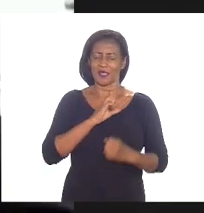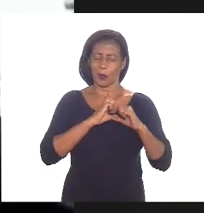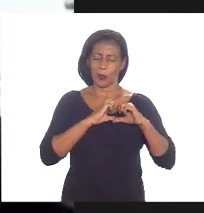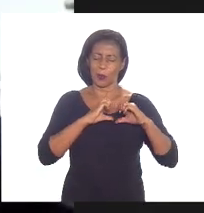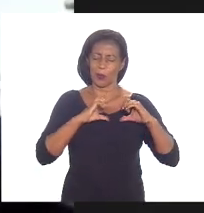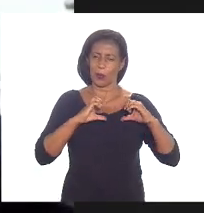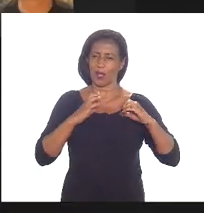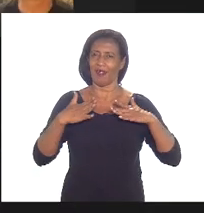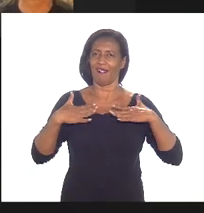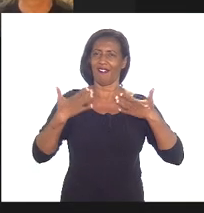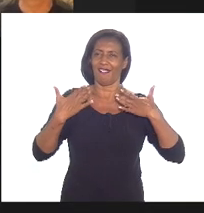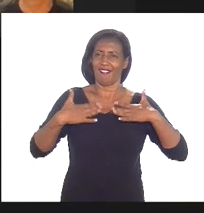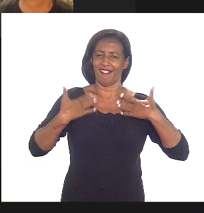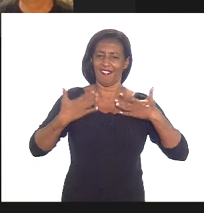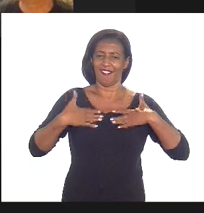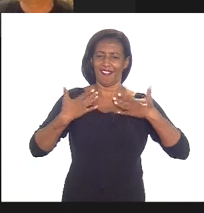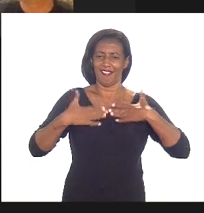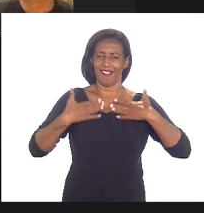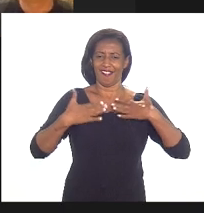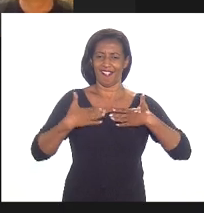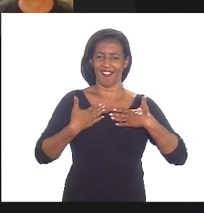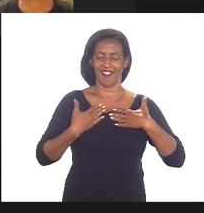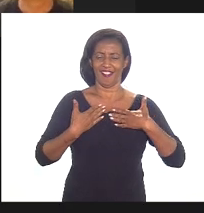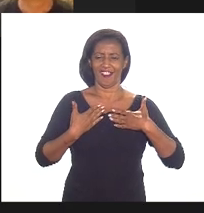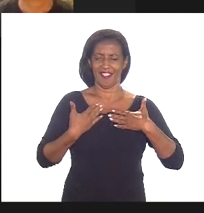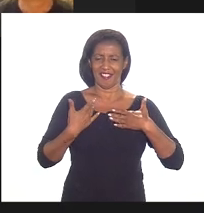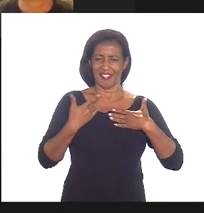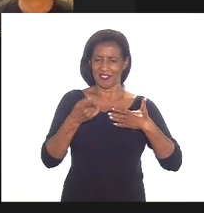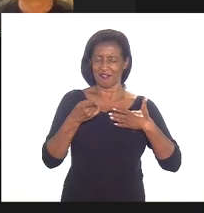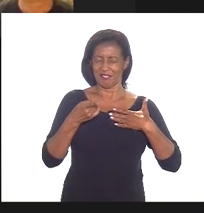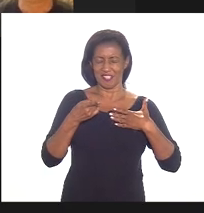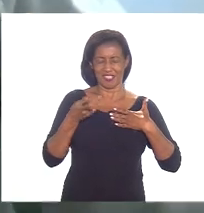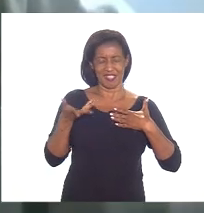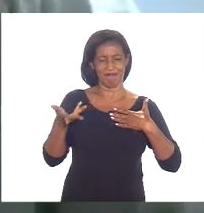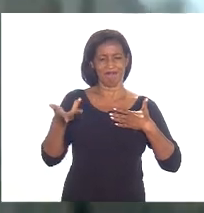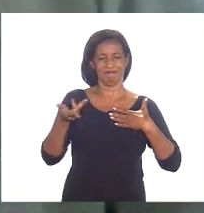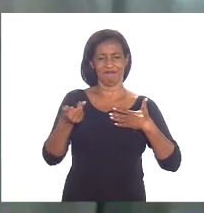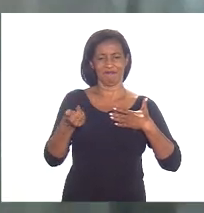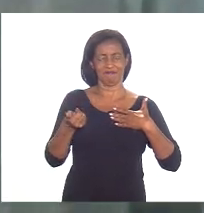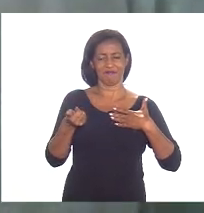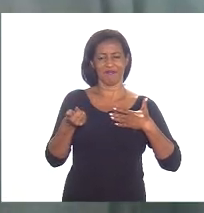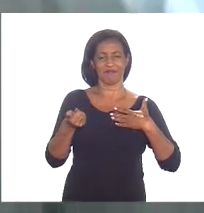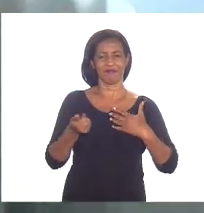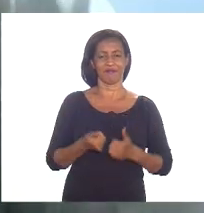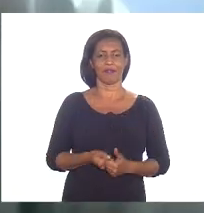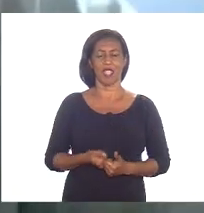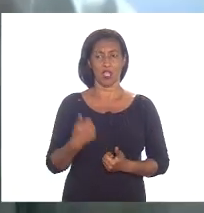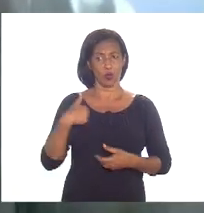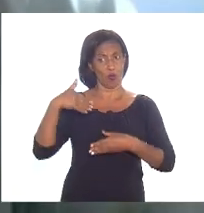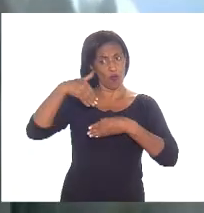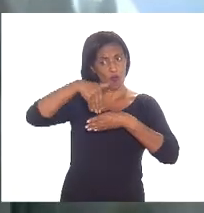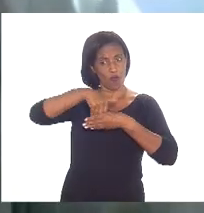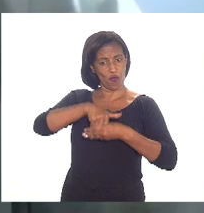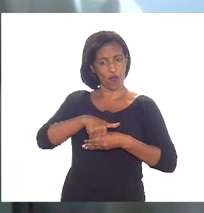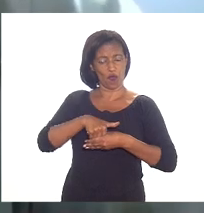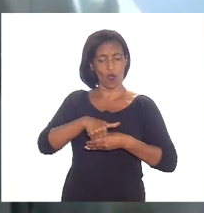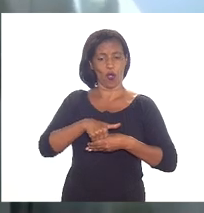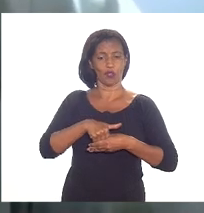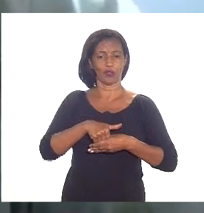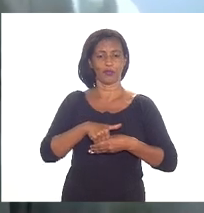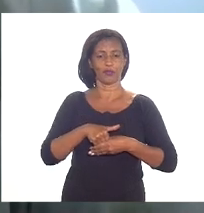você Obrigada. Realmente é um baluarte na luta pela liberdade religiosa. Olha, eu não só voto favorável, como eu